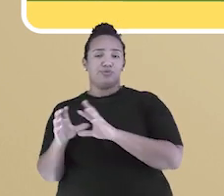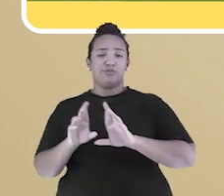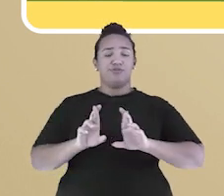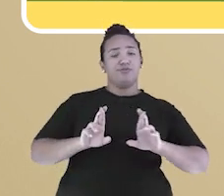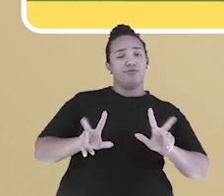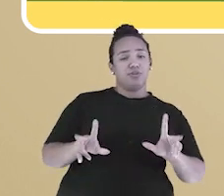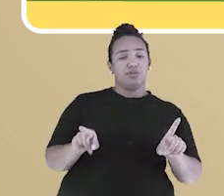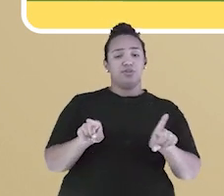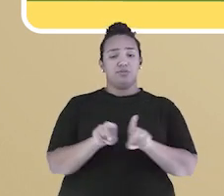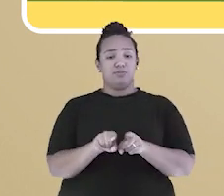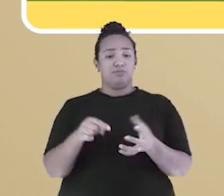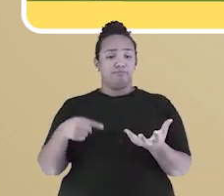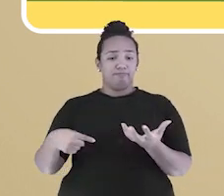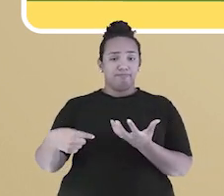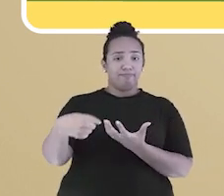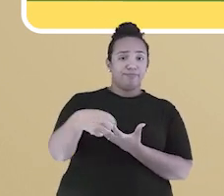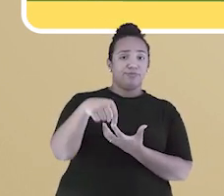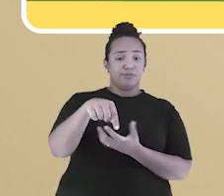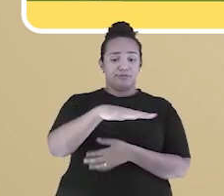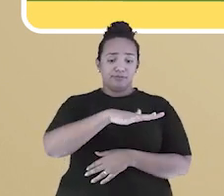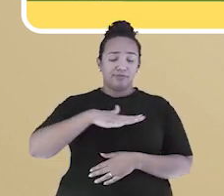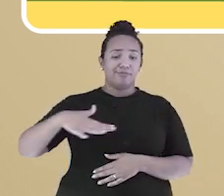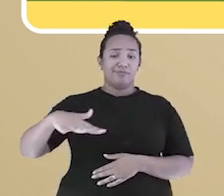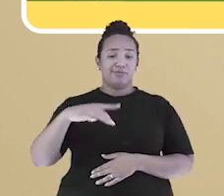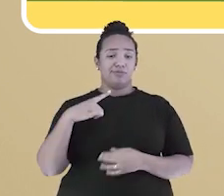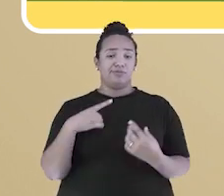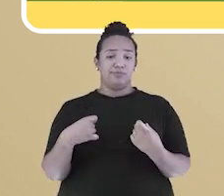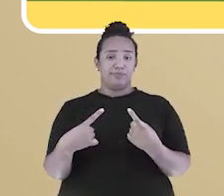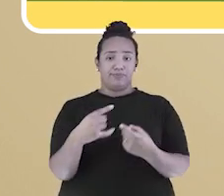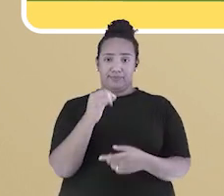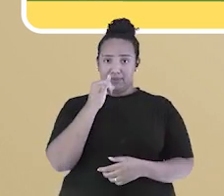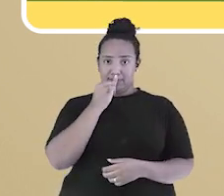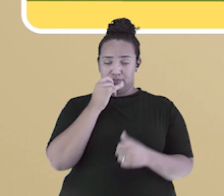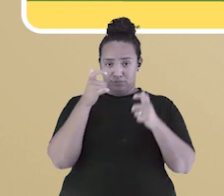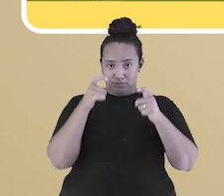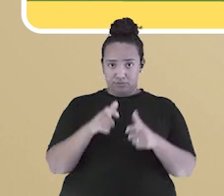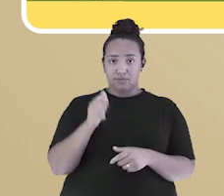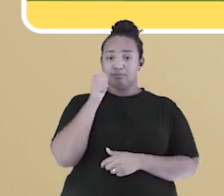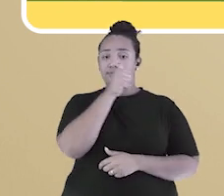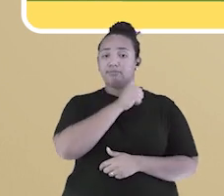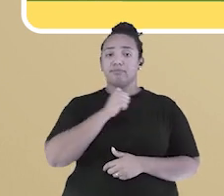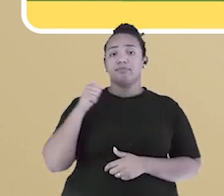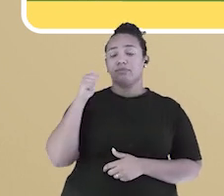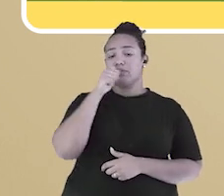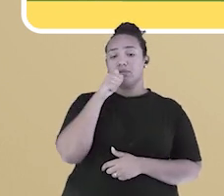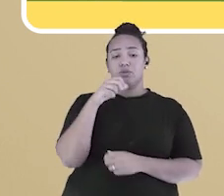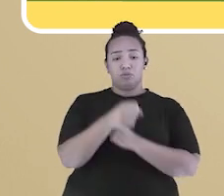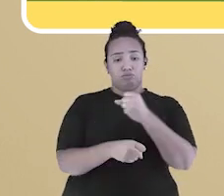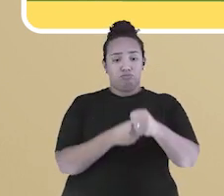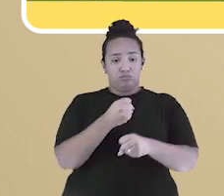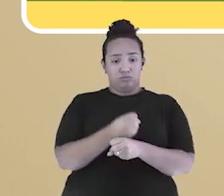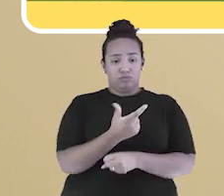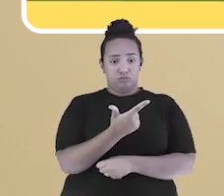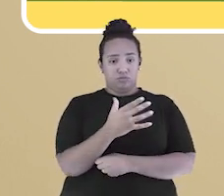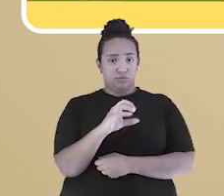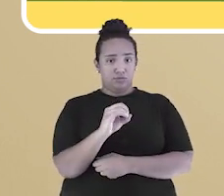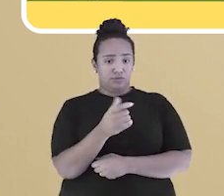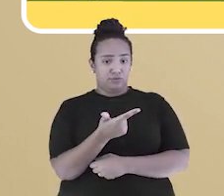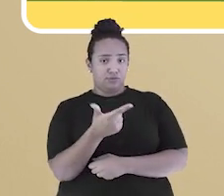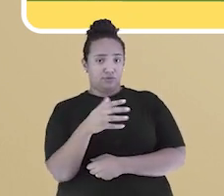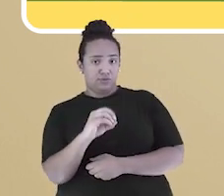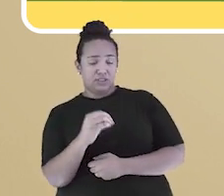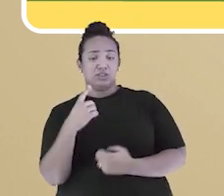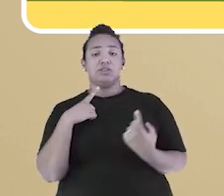diversos pontos do continente, como por exemplo na região da Etiópia, onde desde 2020 acontecem conflitos